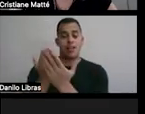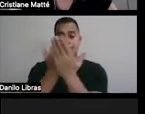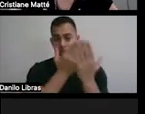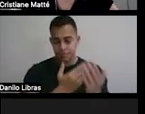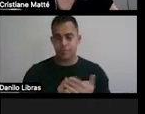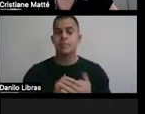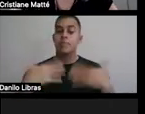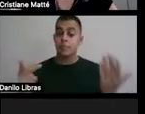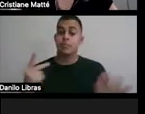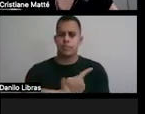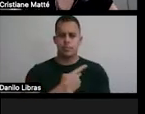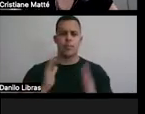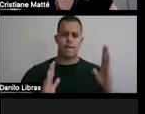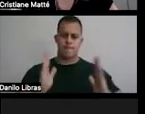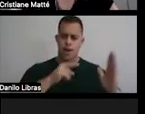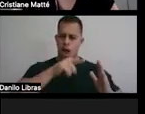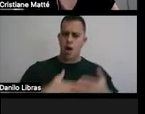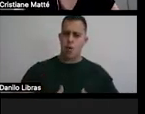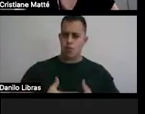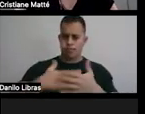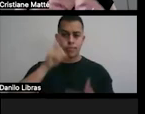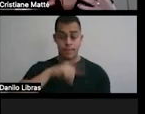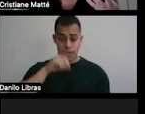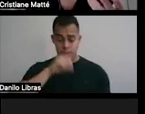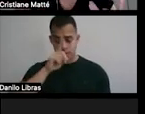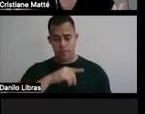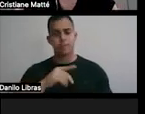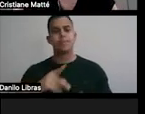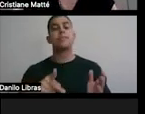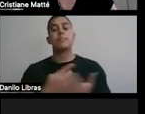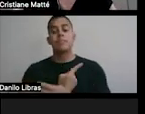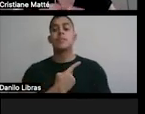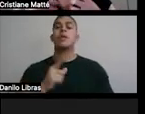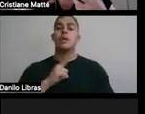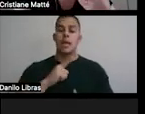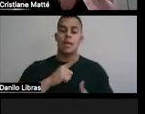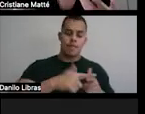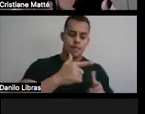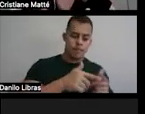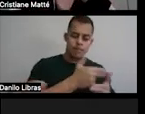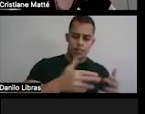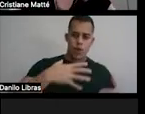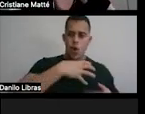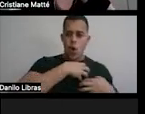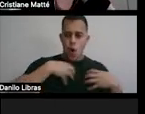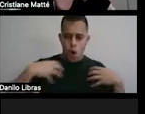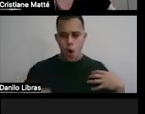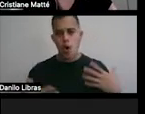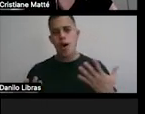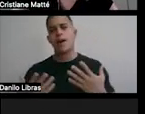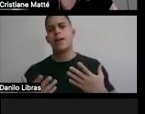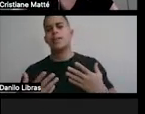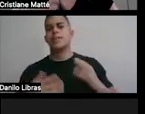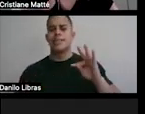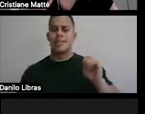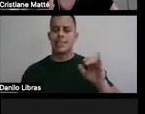nessa fase super precoce do desenvolvimento, quando a gente tem uma plasticidade dos órgãos, uma plasticidade dos tecidos muito alta,